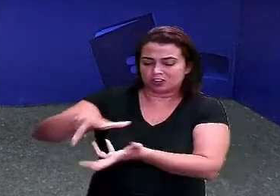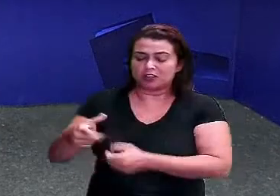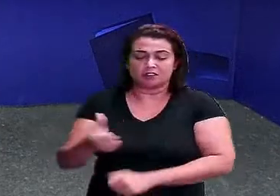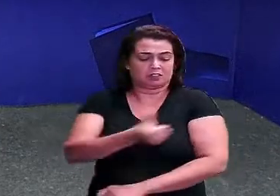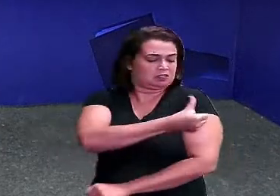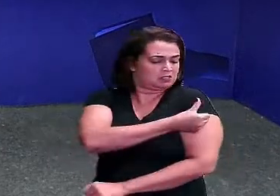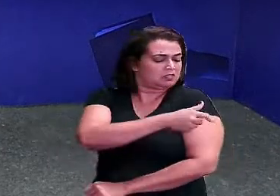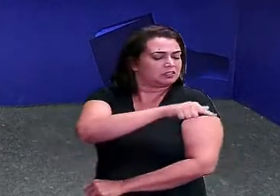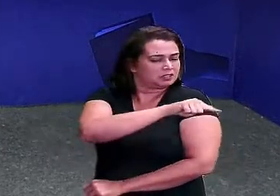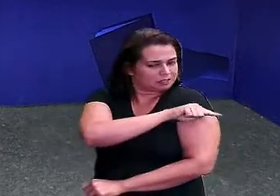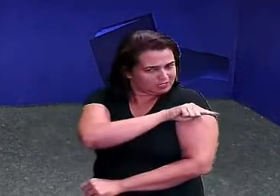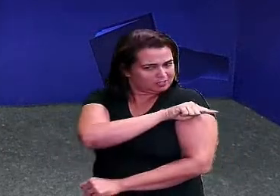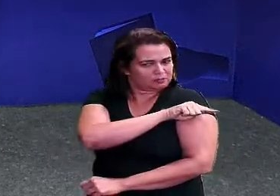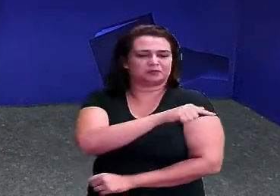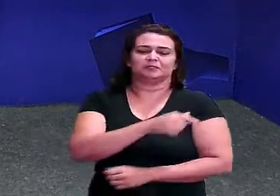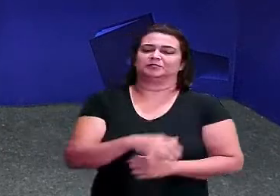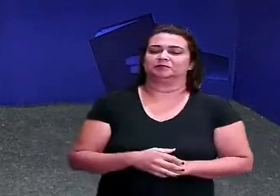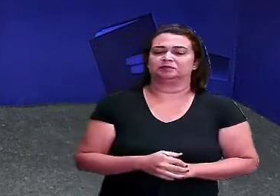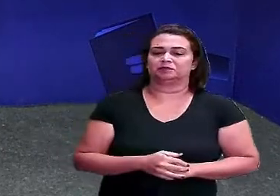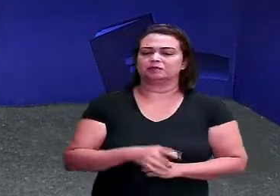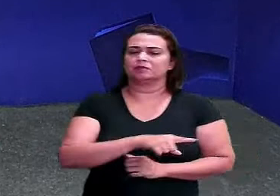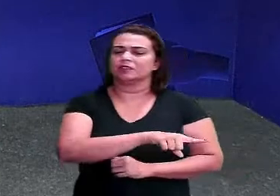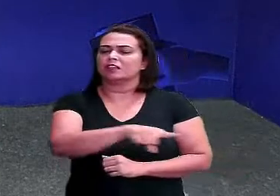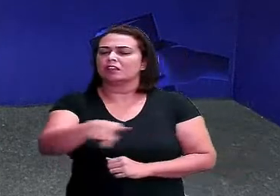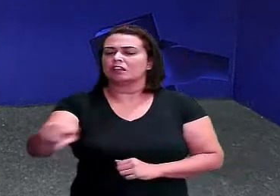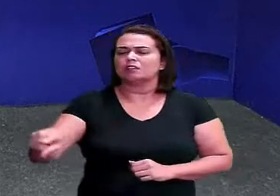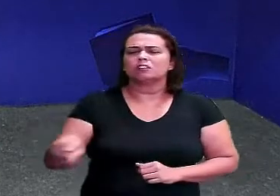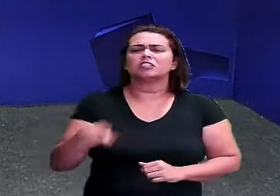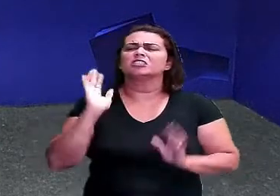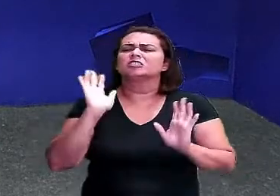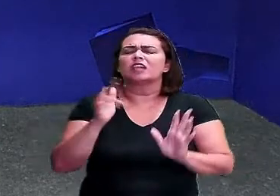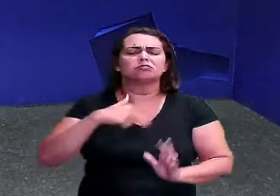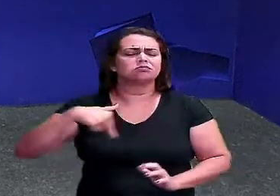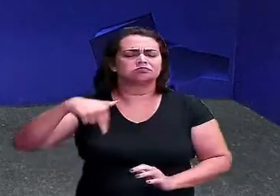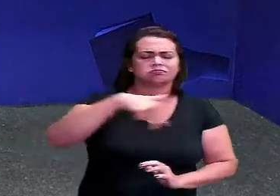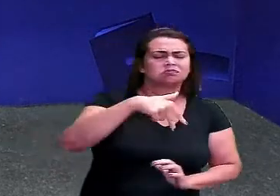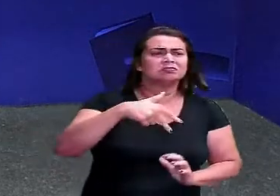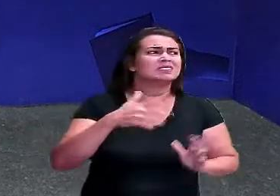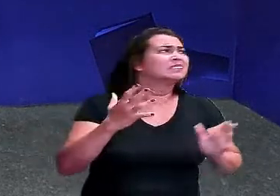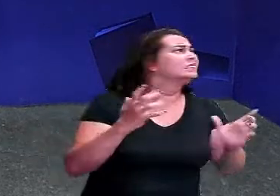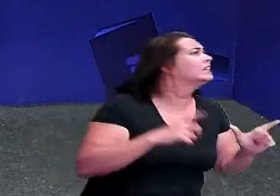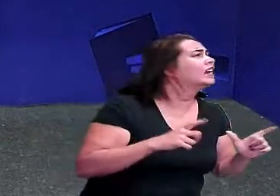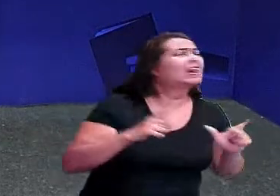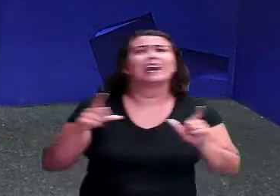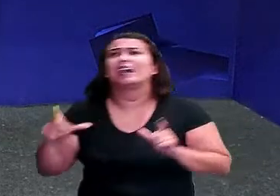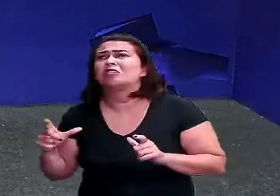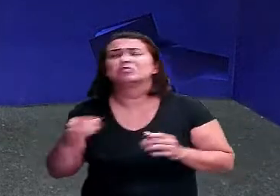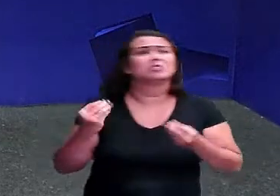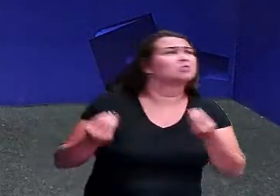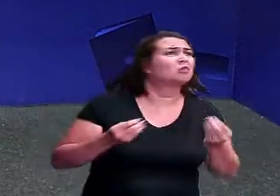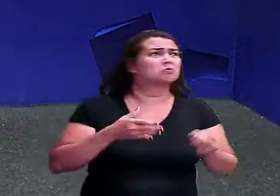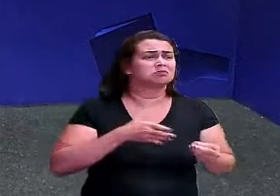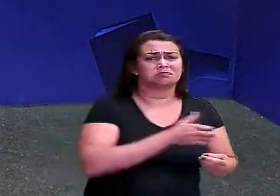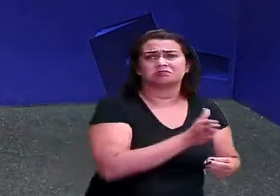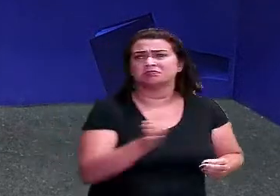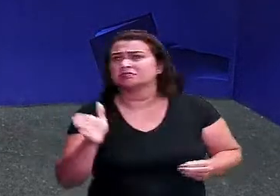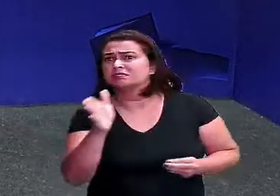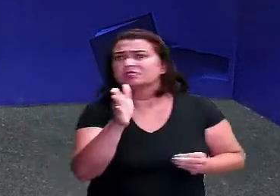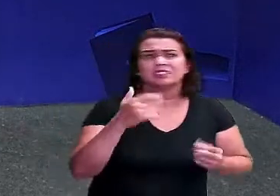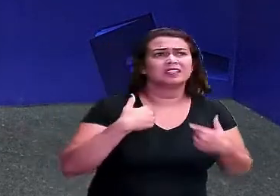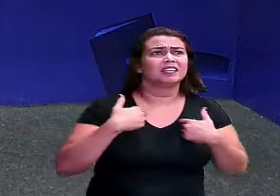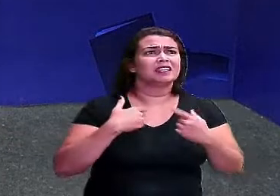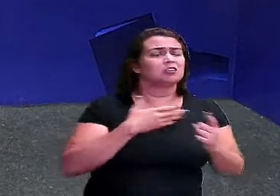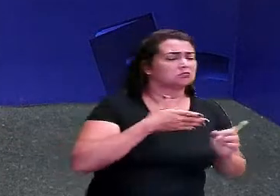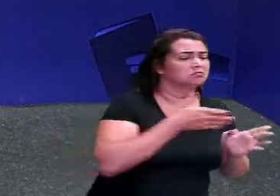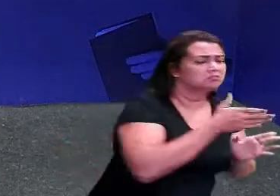6º e 7º anos, né? Você já se sentiu perdido na vida? Você já se sentiu procurando rumo? Qual o norte que eu vou tomar